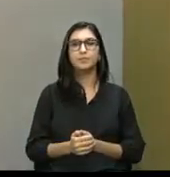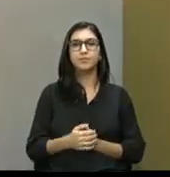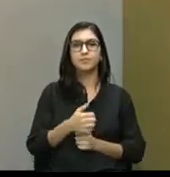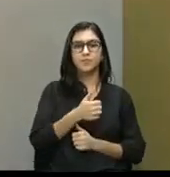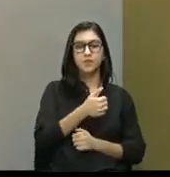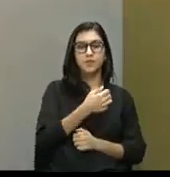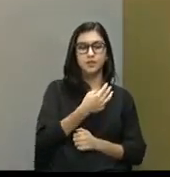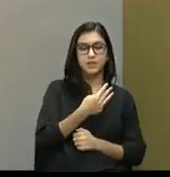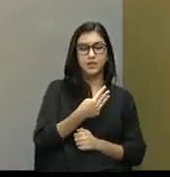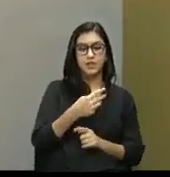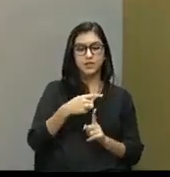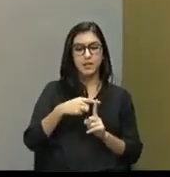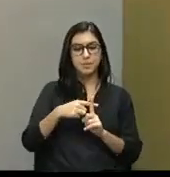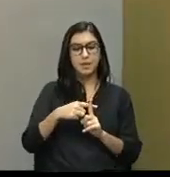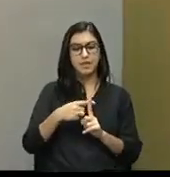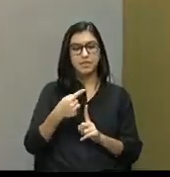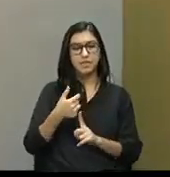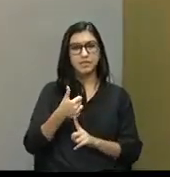13 mais 14,